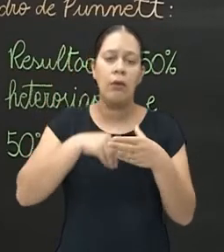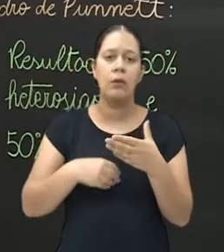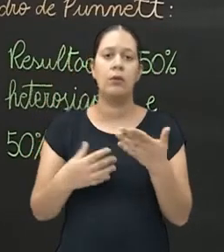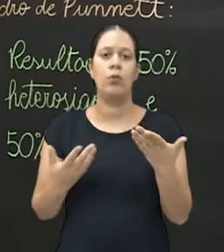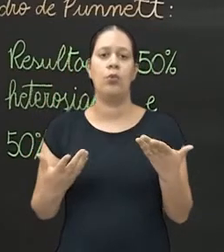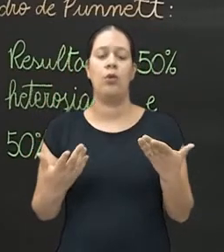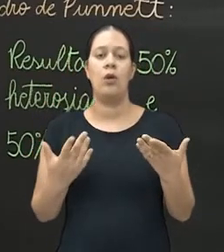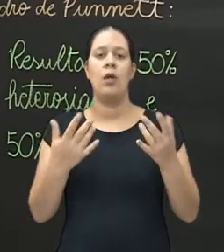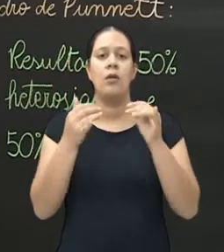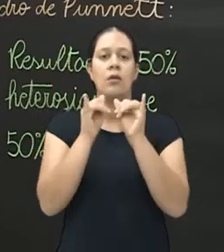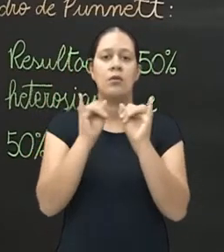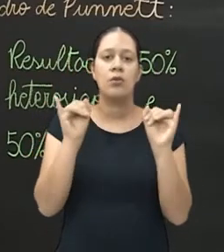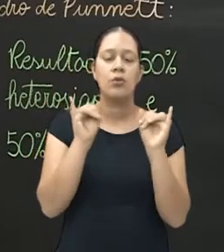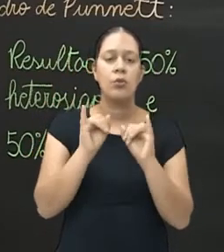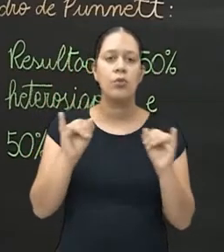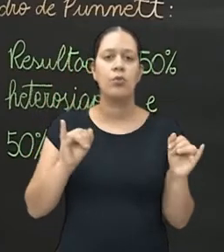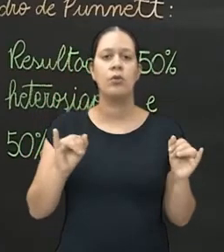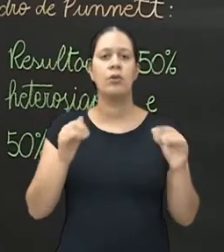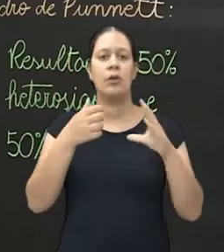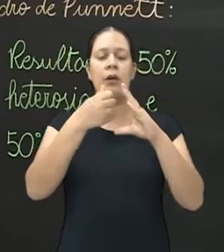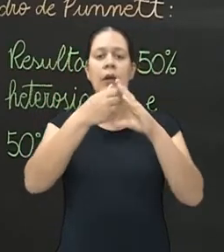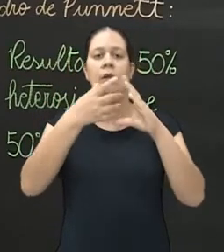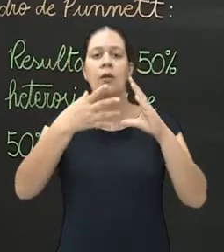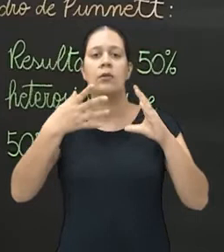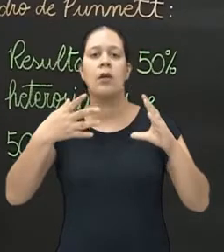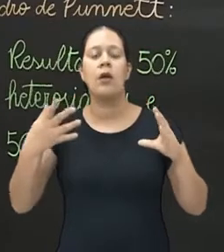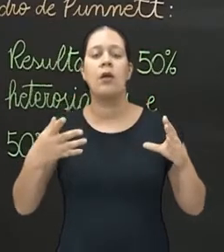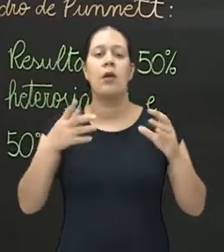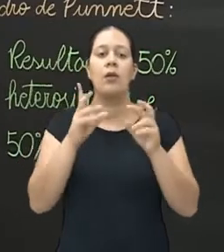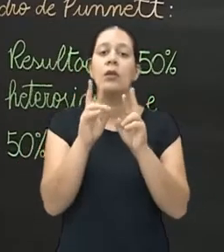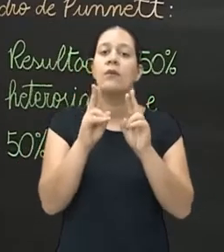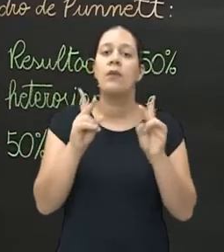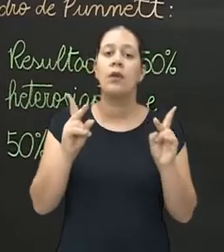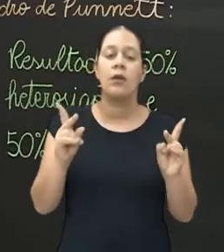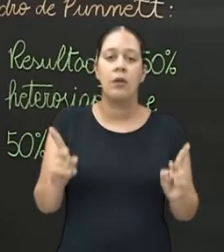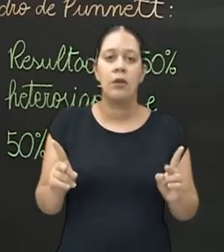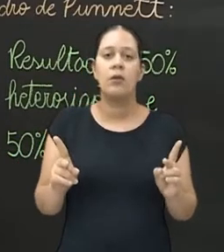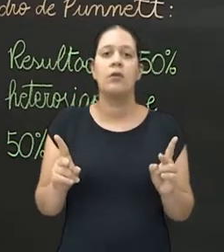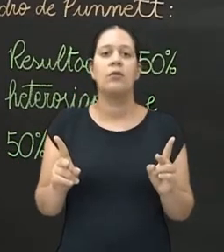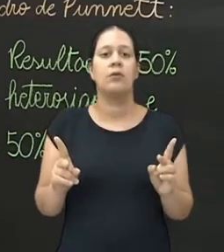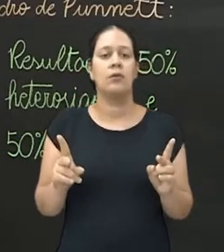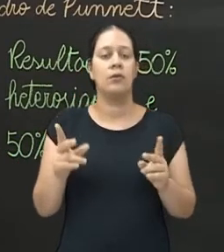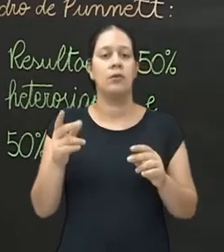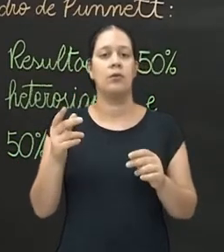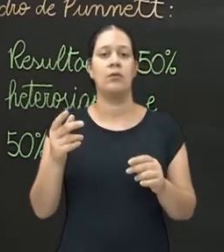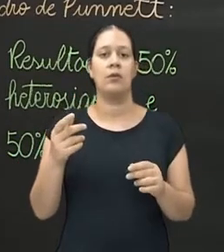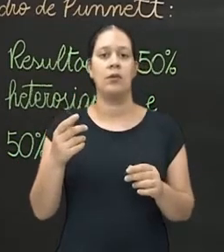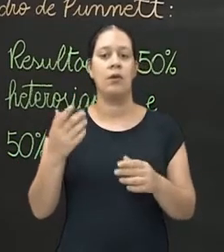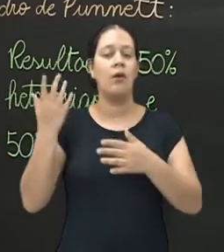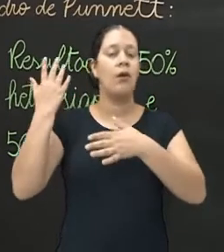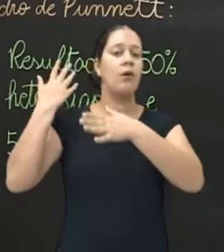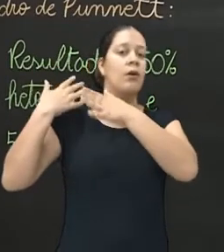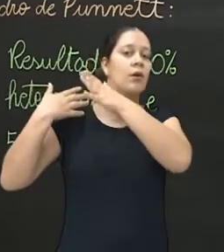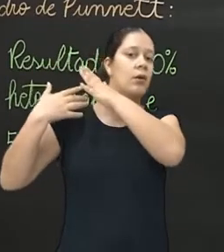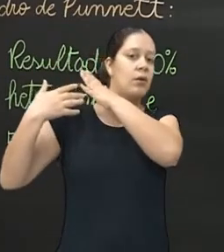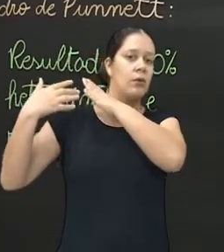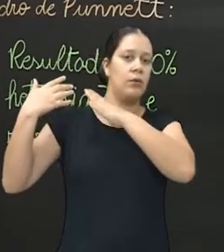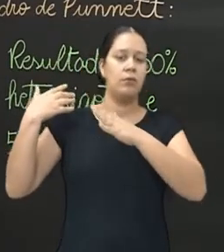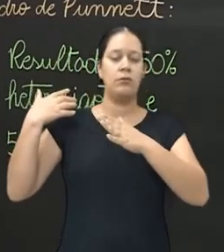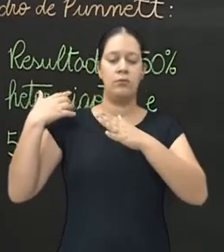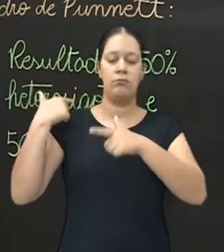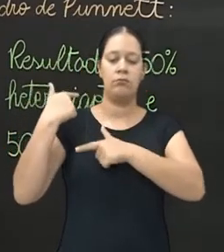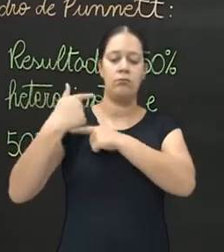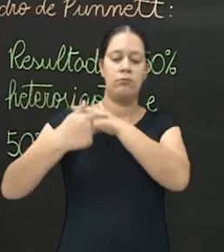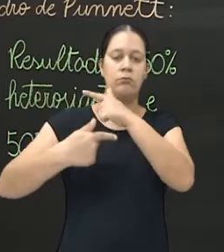uma informação, uma característica um pouco diferente, todas as informações, elas vêm lá da nossa herança, lá dos nossos pais,